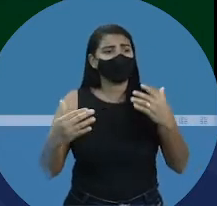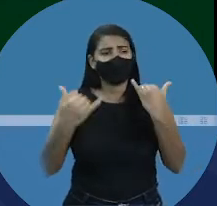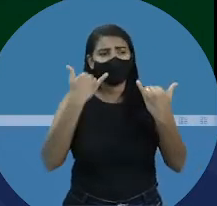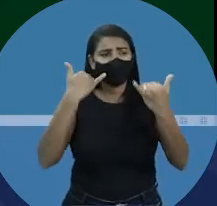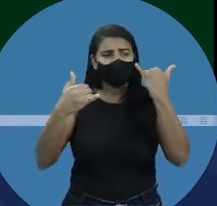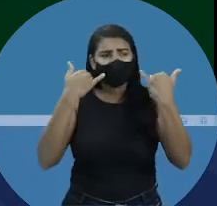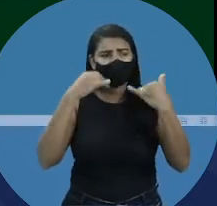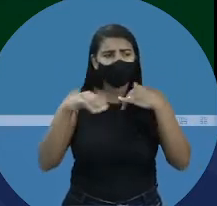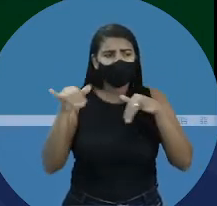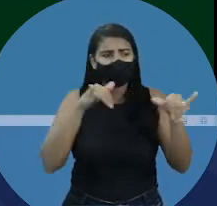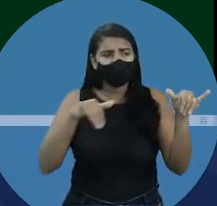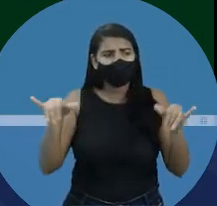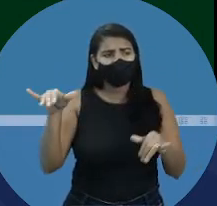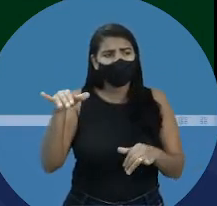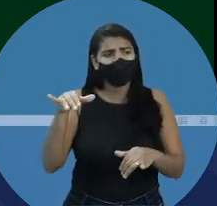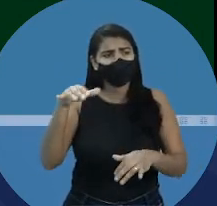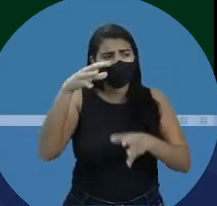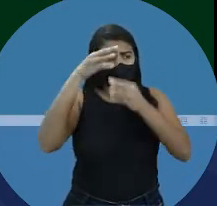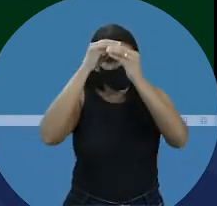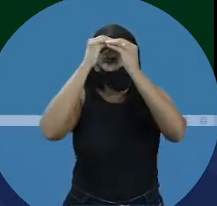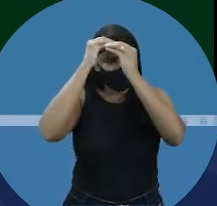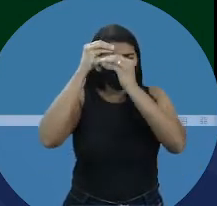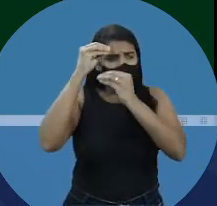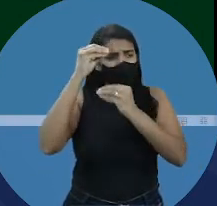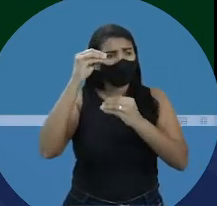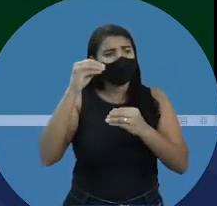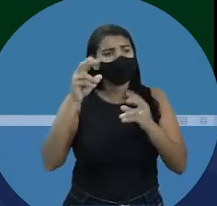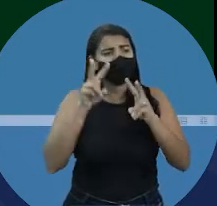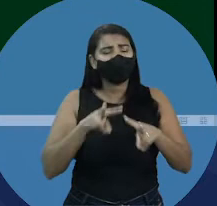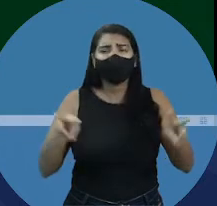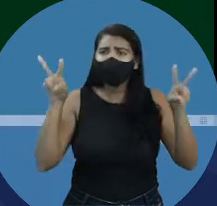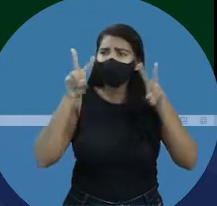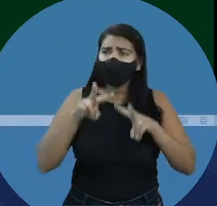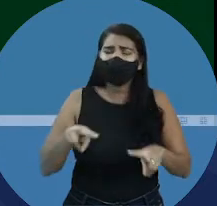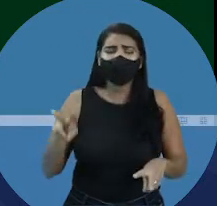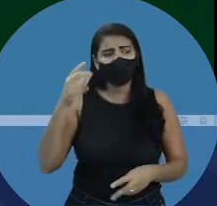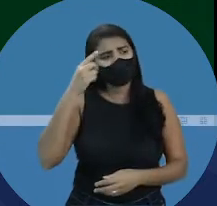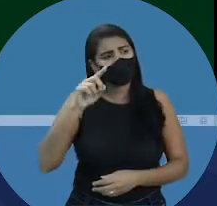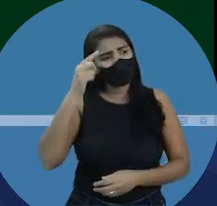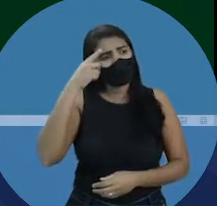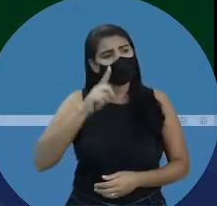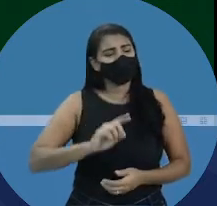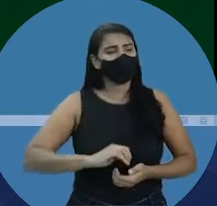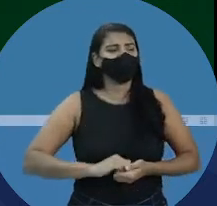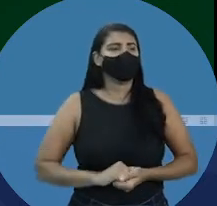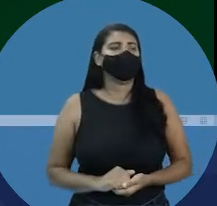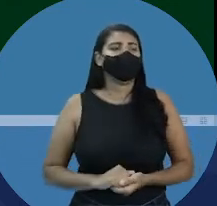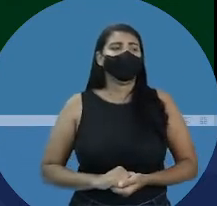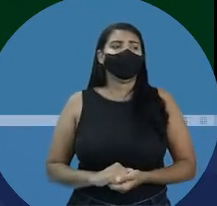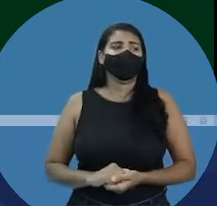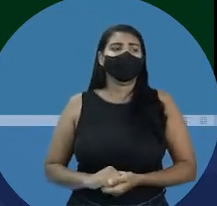vários conhecimentos a partir dessa leitura de imagem que está ali no seu dia a dia. Pode passar.